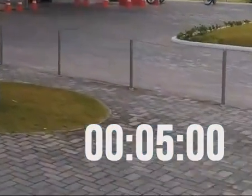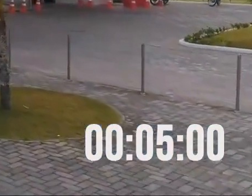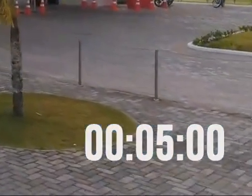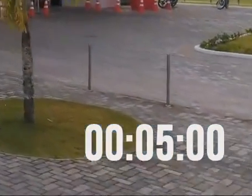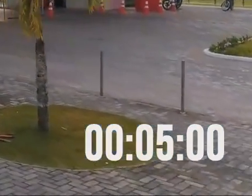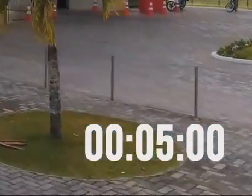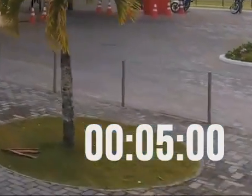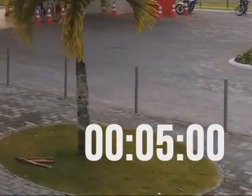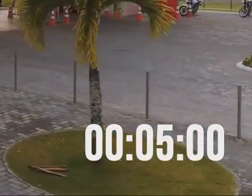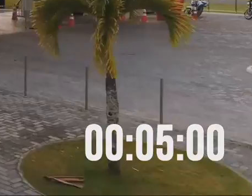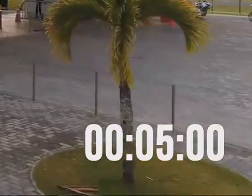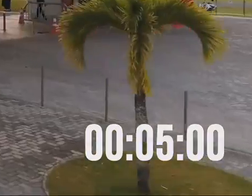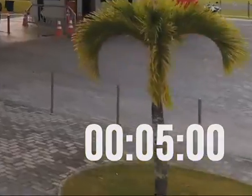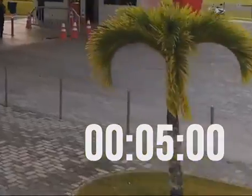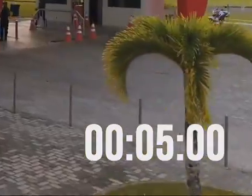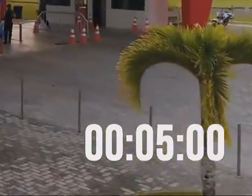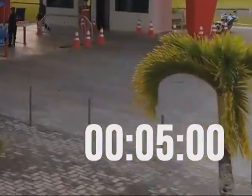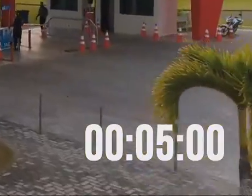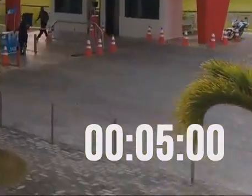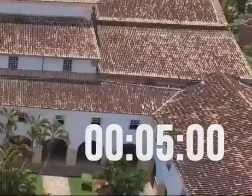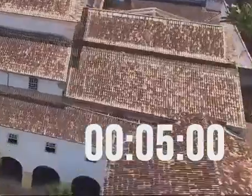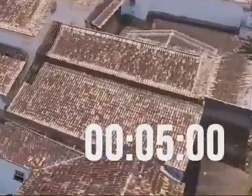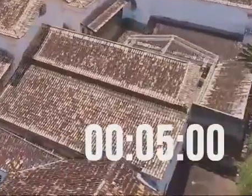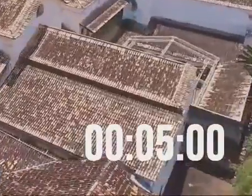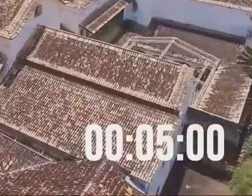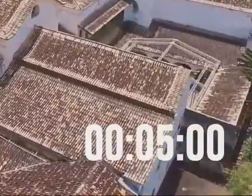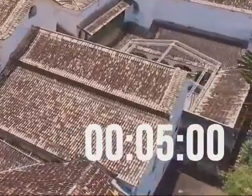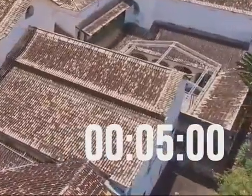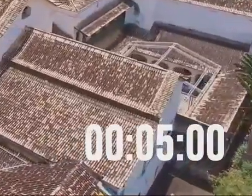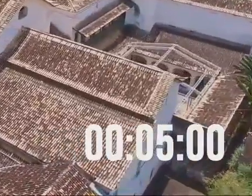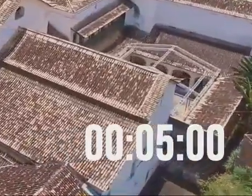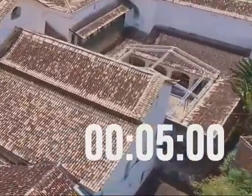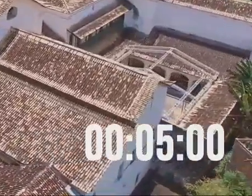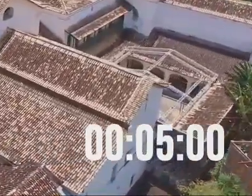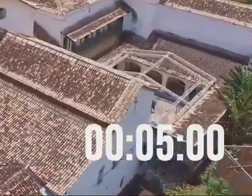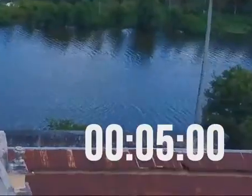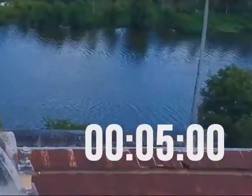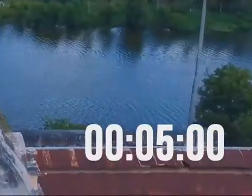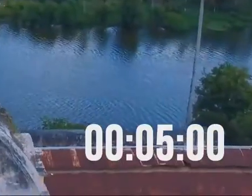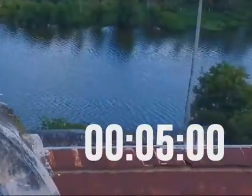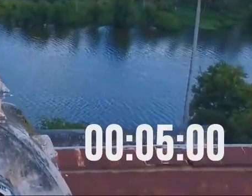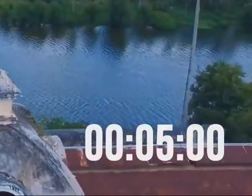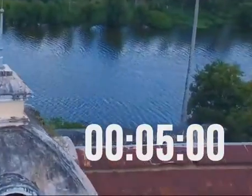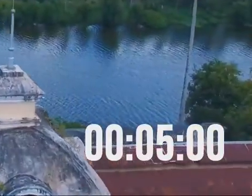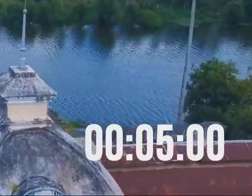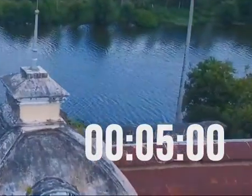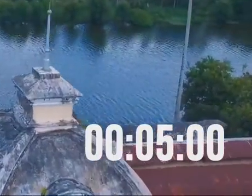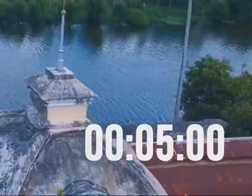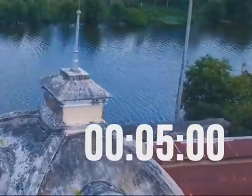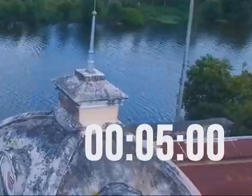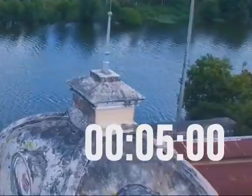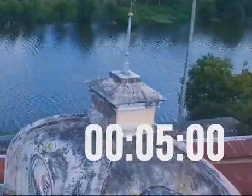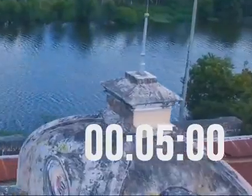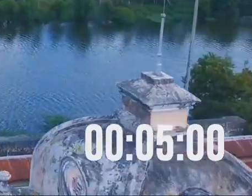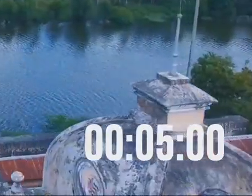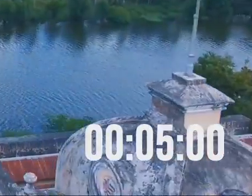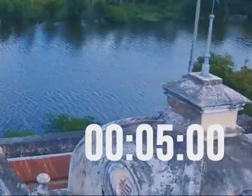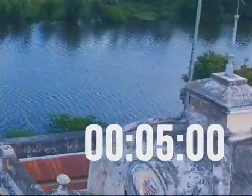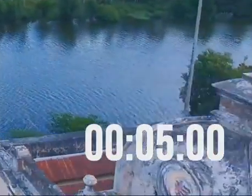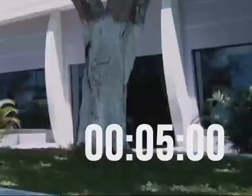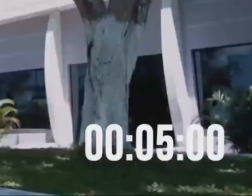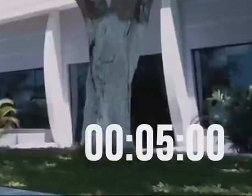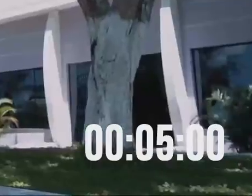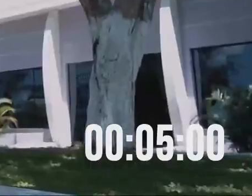A Faculdade Adventista da Bahia está localizada na cidade de Cachoeira, no Recôncavo da Bahia. Cidade histórica, rica em patrimônio